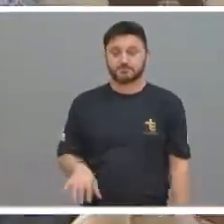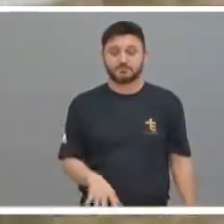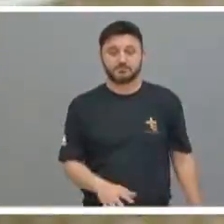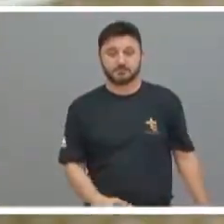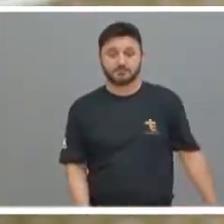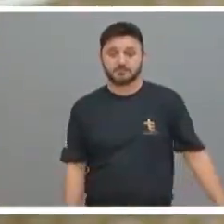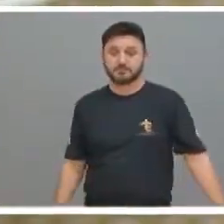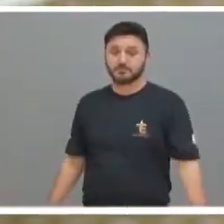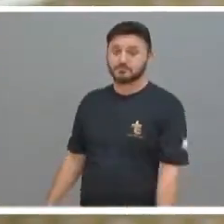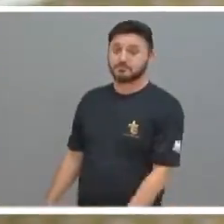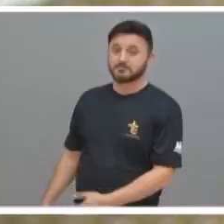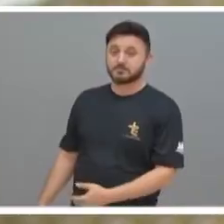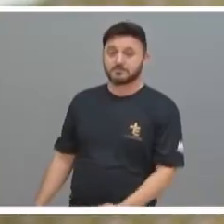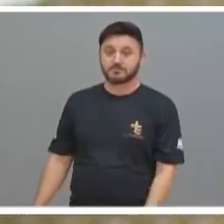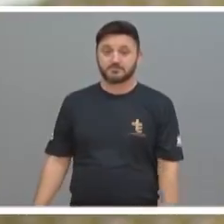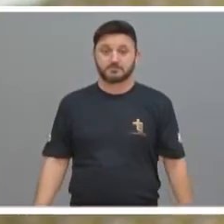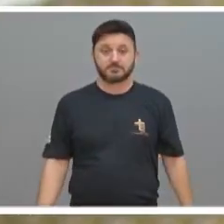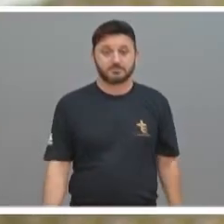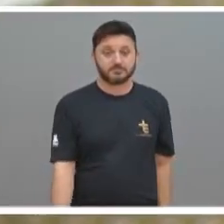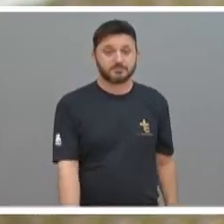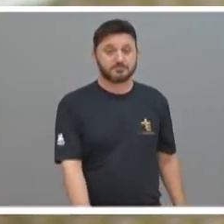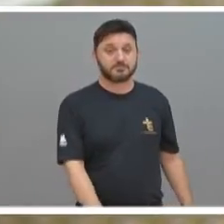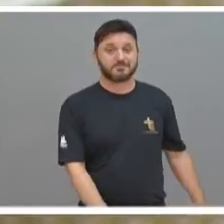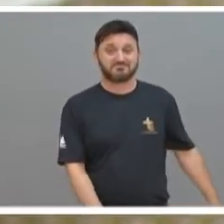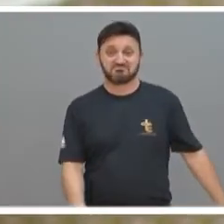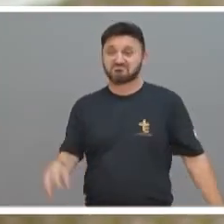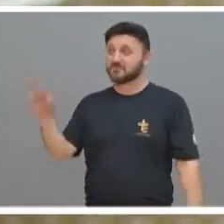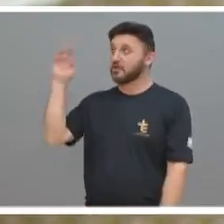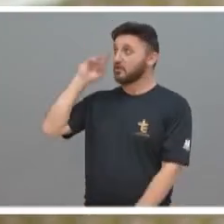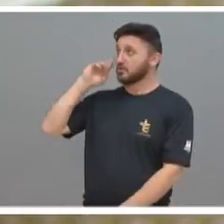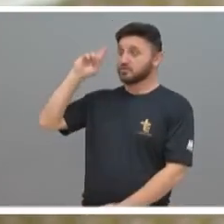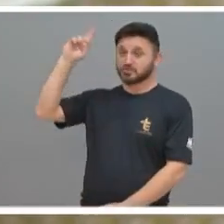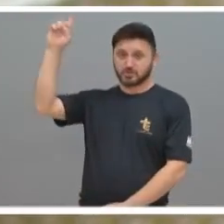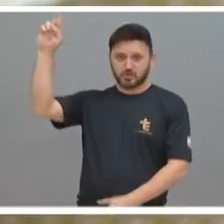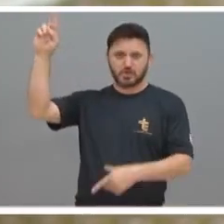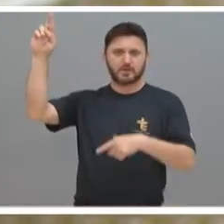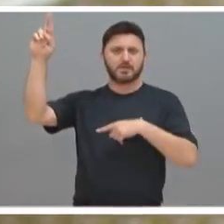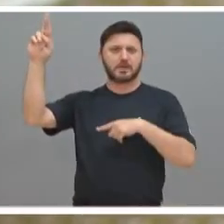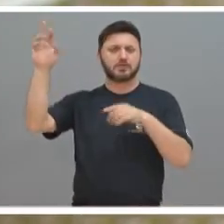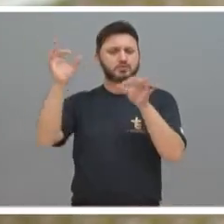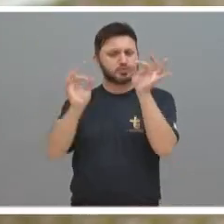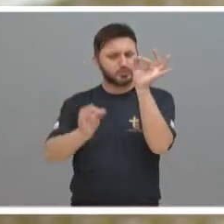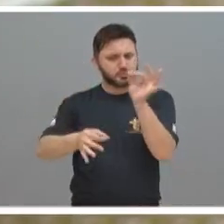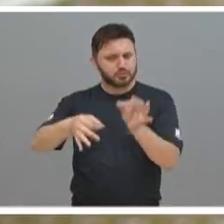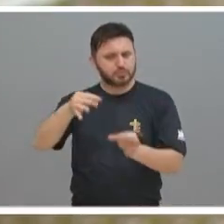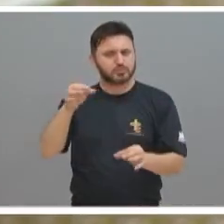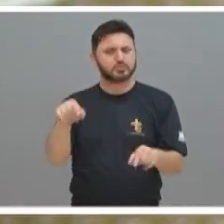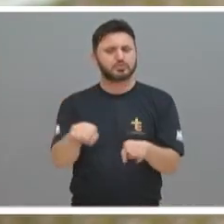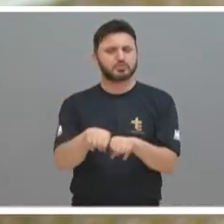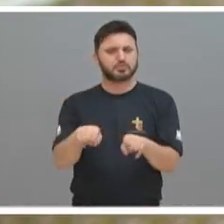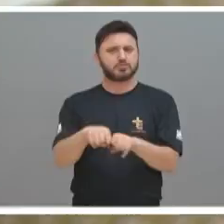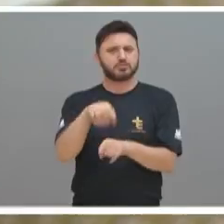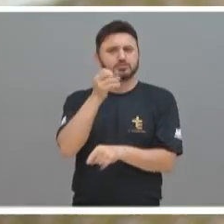vivos. O Senhor é justiça e bondade,